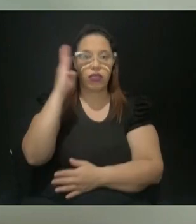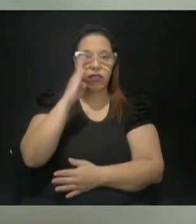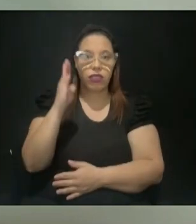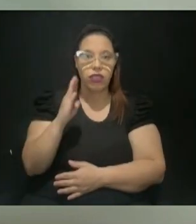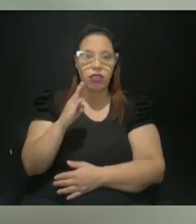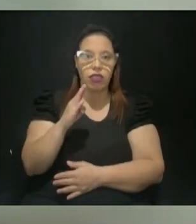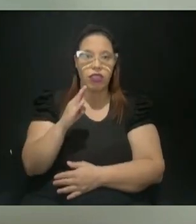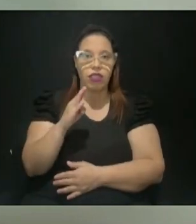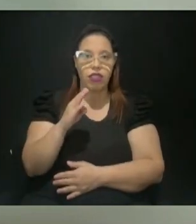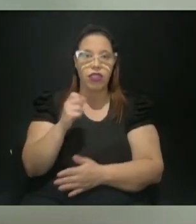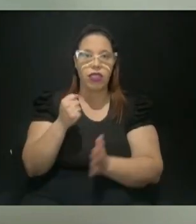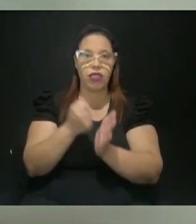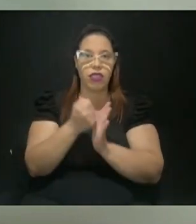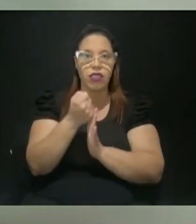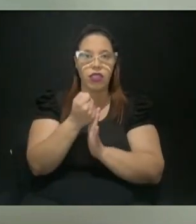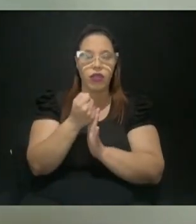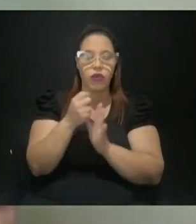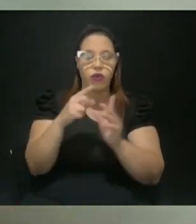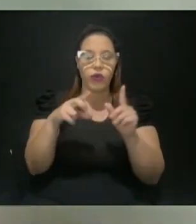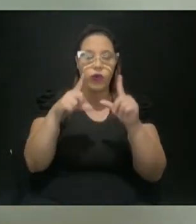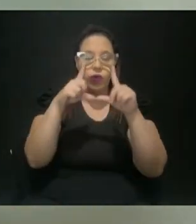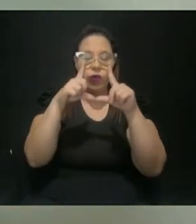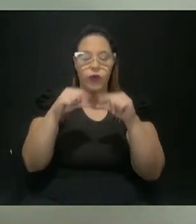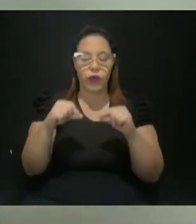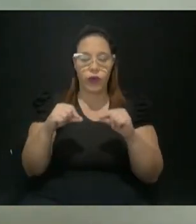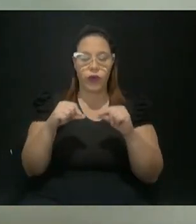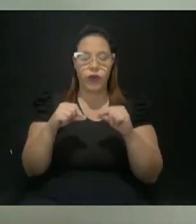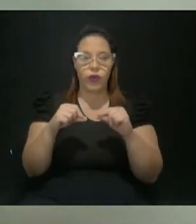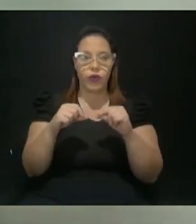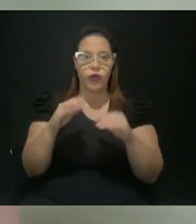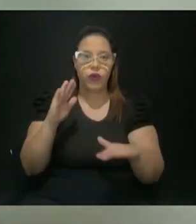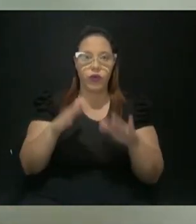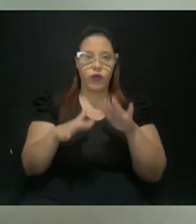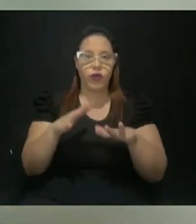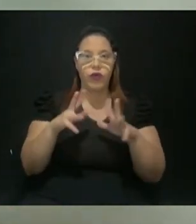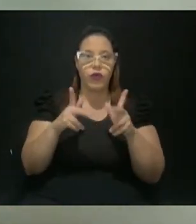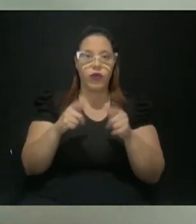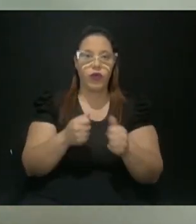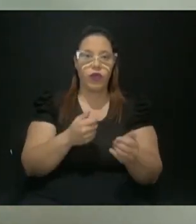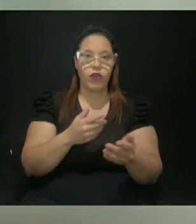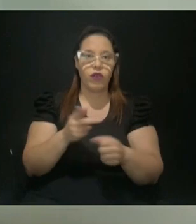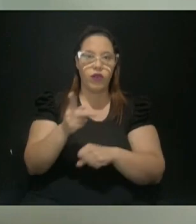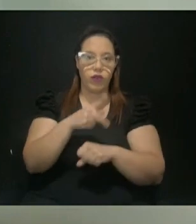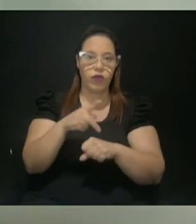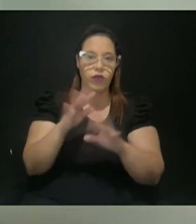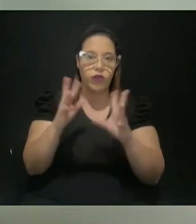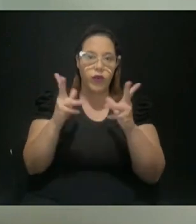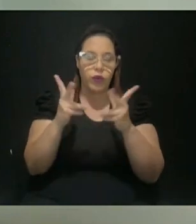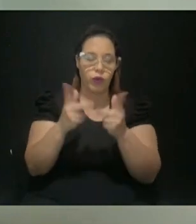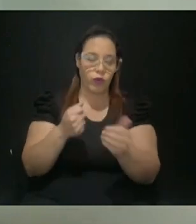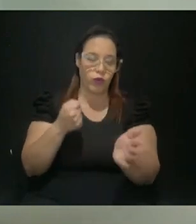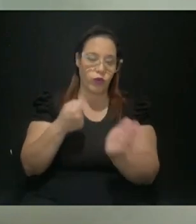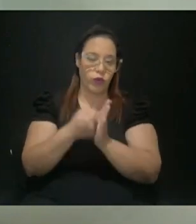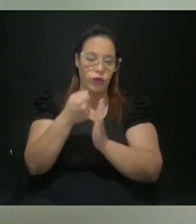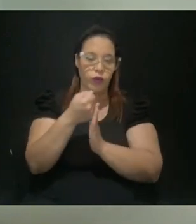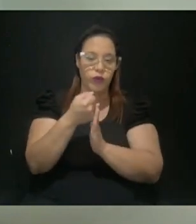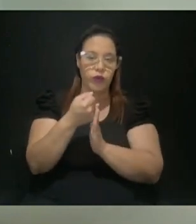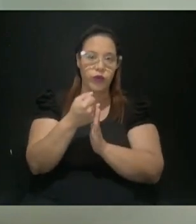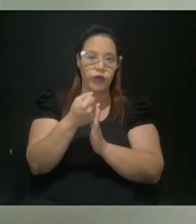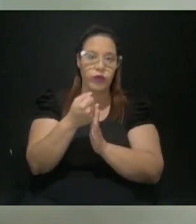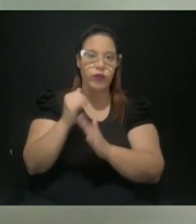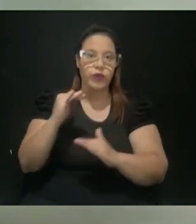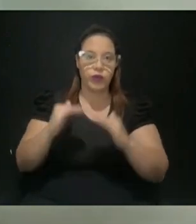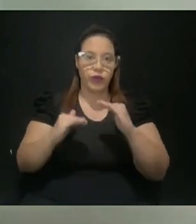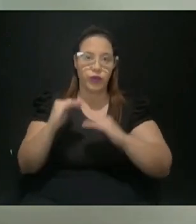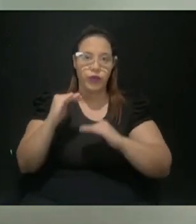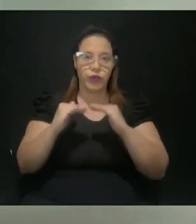de Paris, tem estabelecido diversas ações, inclusive, né, a aprovação do mercado regulado, para